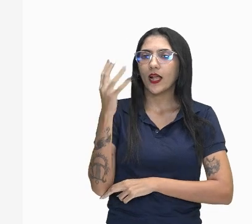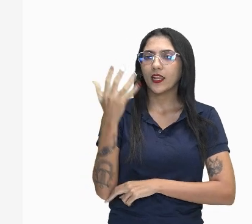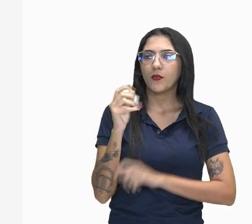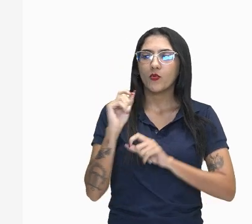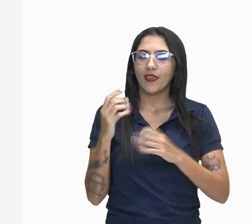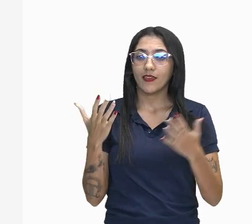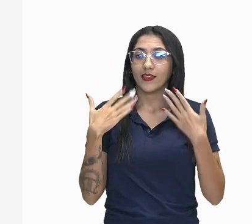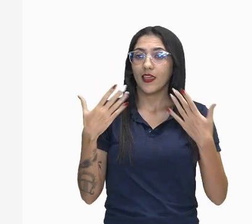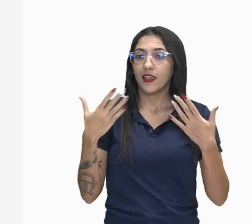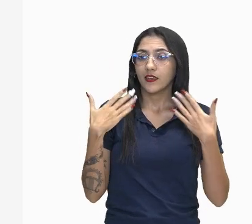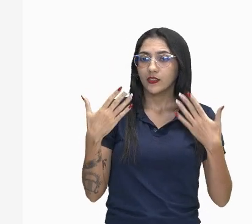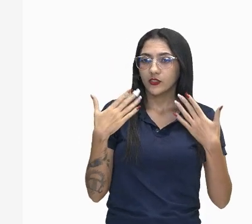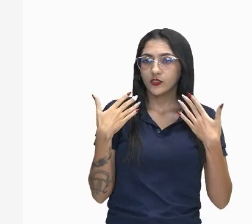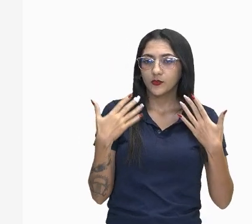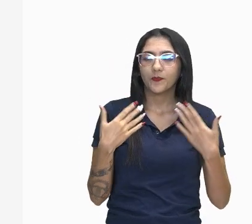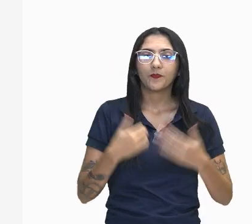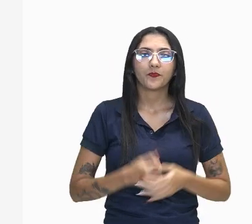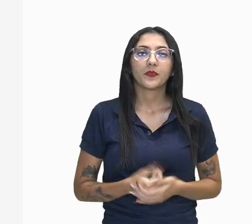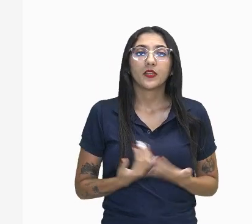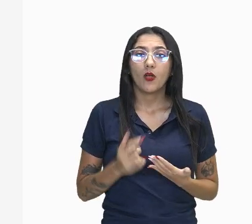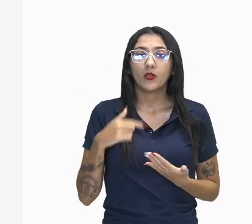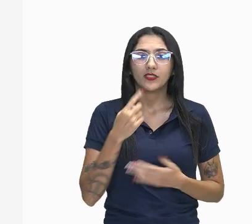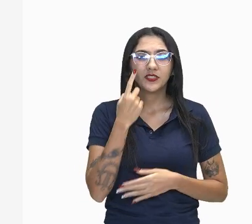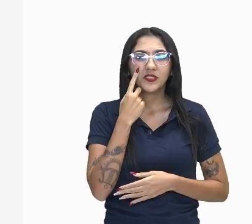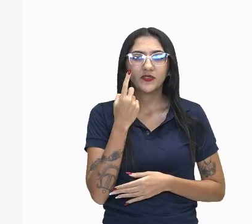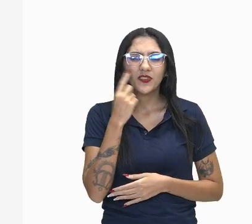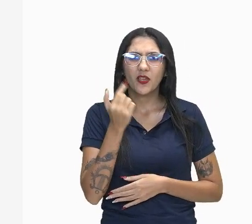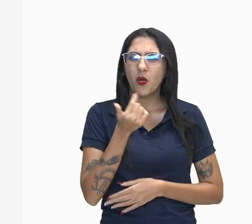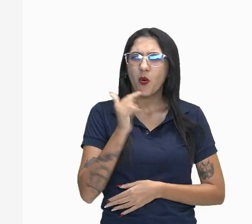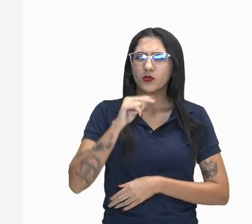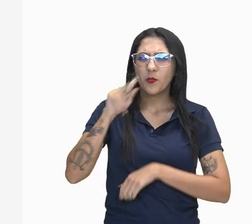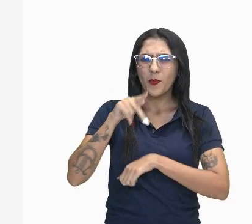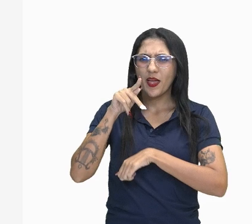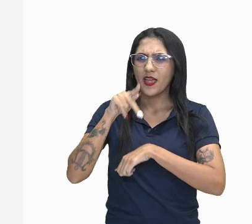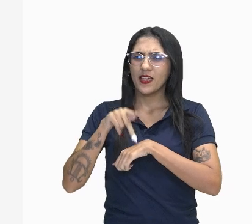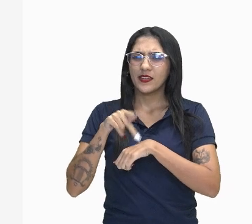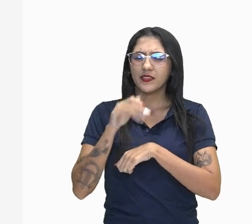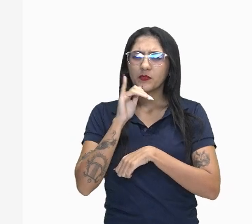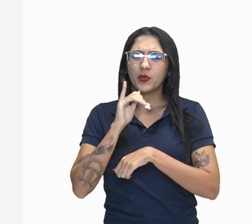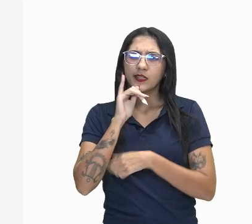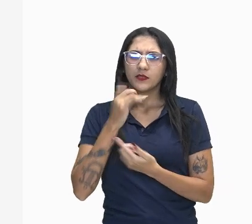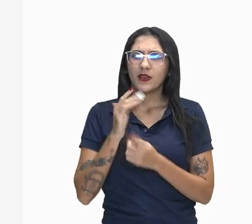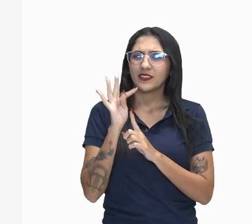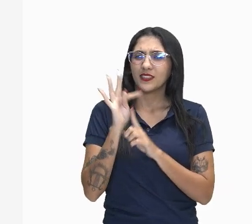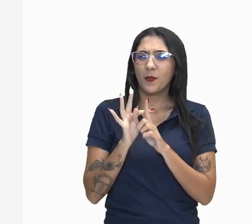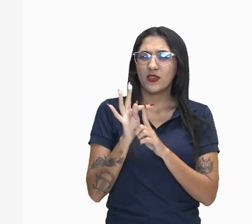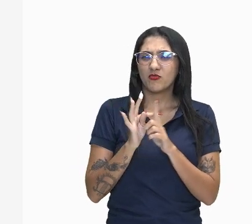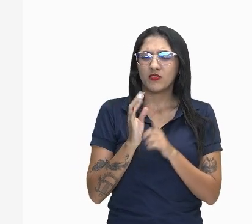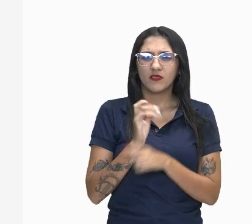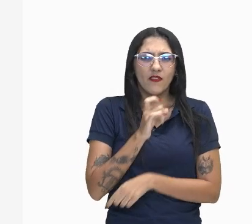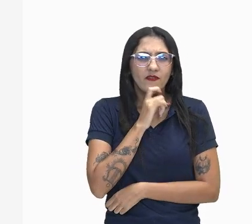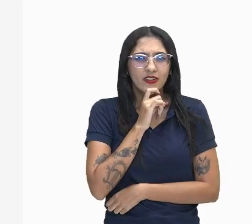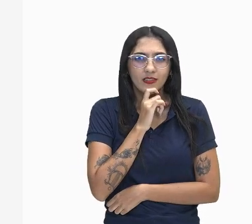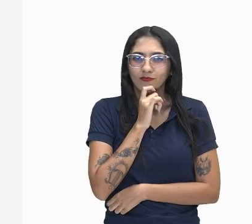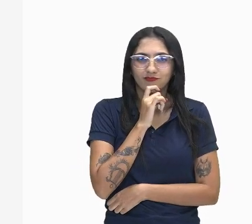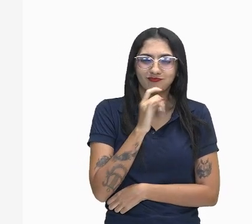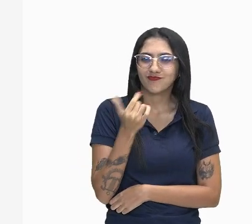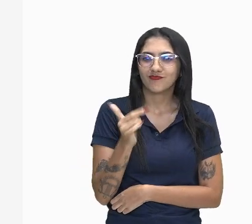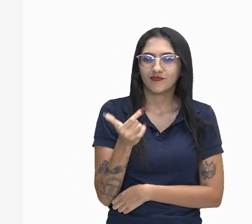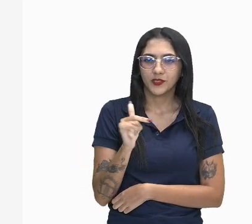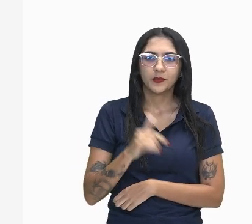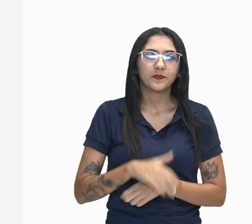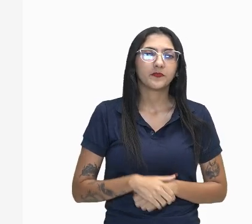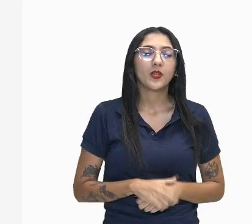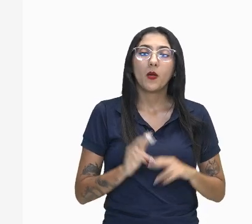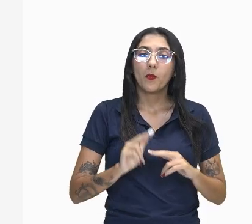observa que não vão ser encontrados em países com os climas mais frios, né? Então, o uso